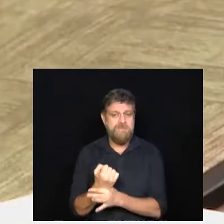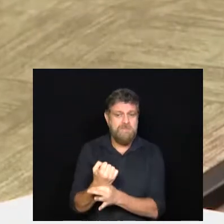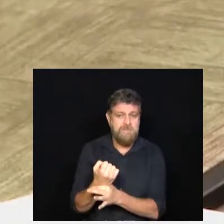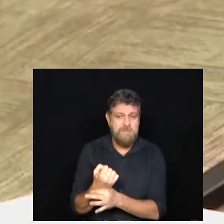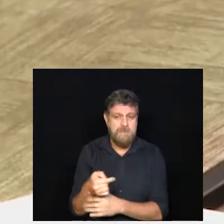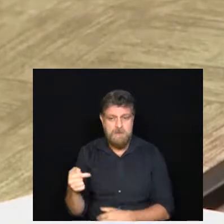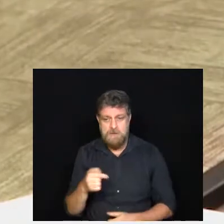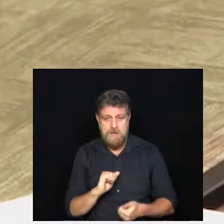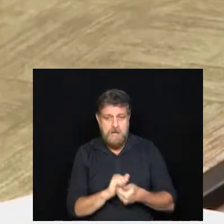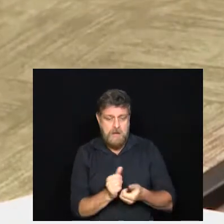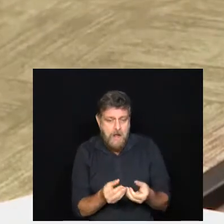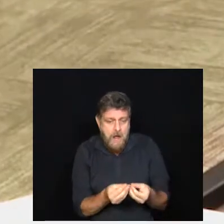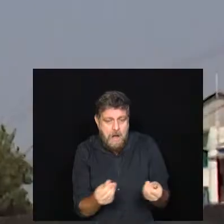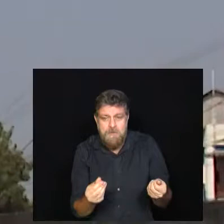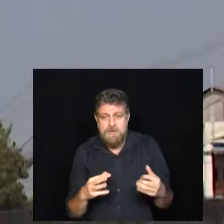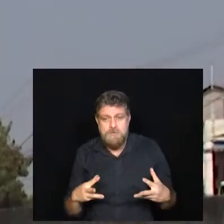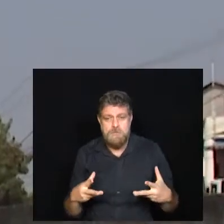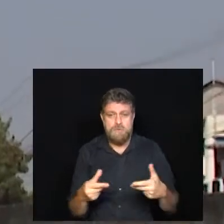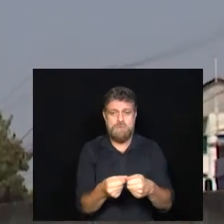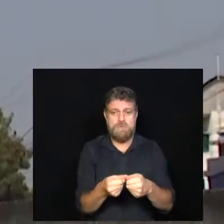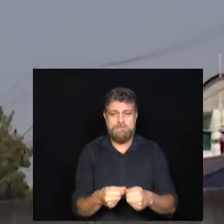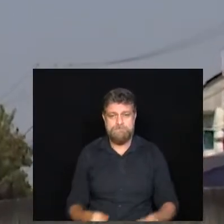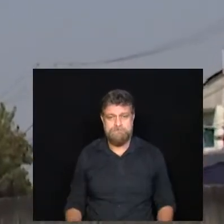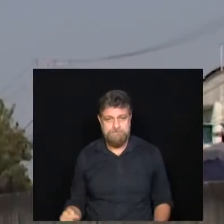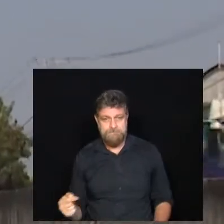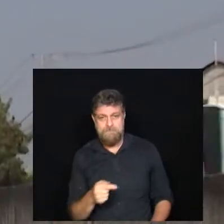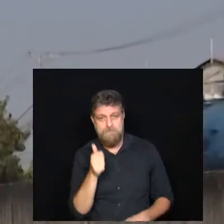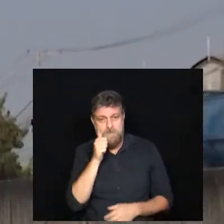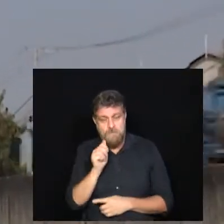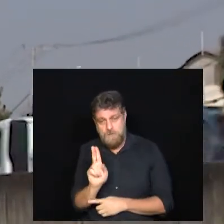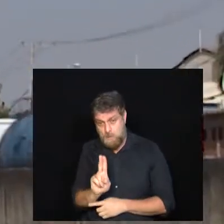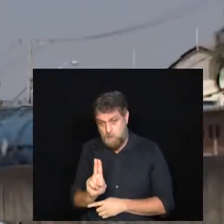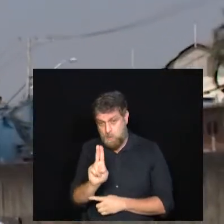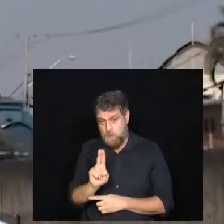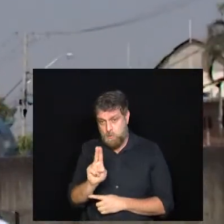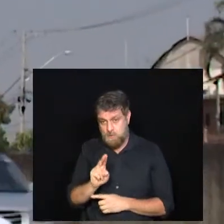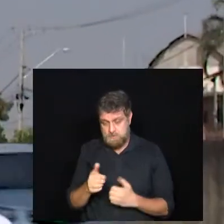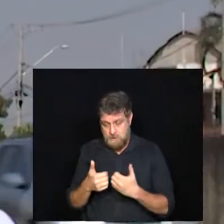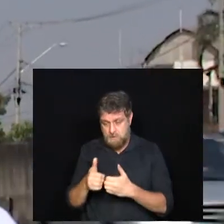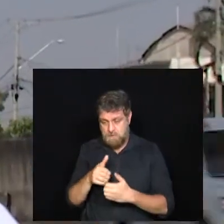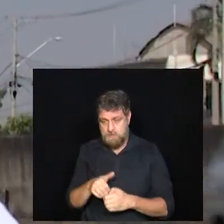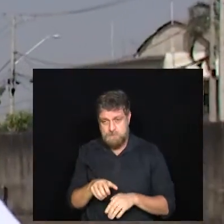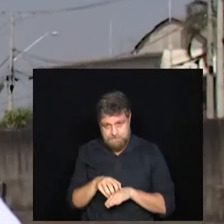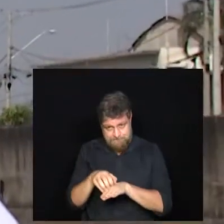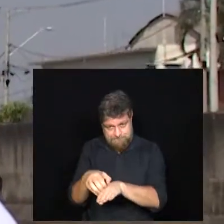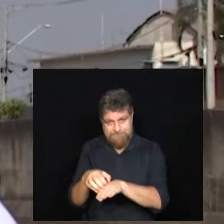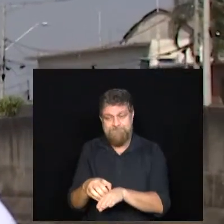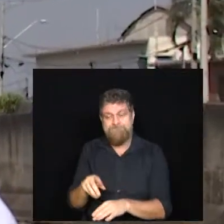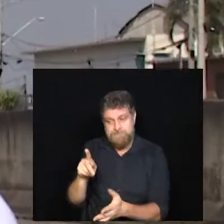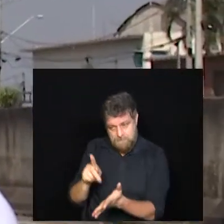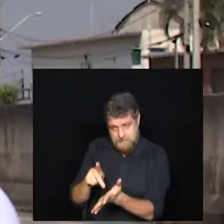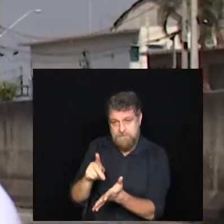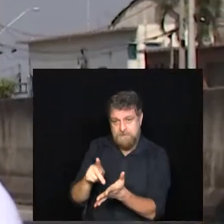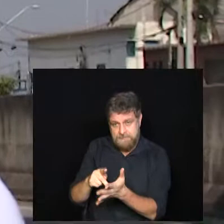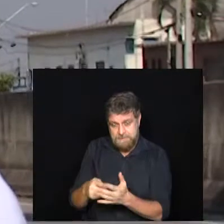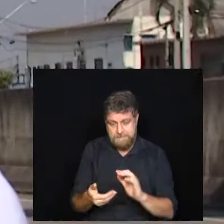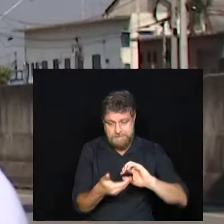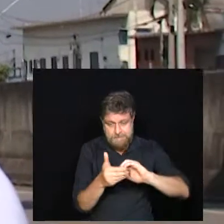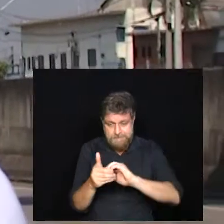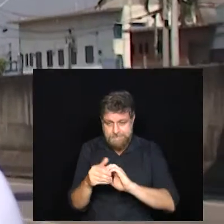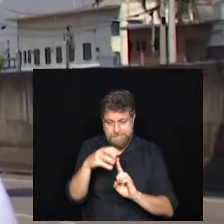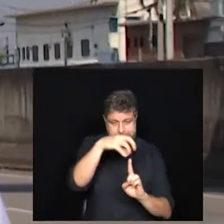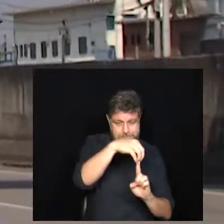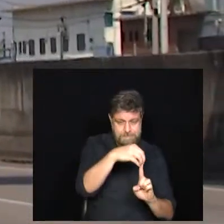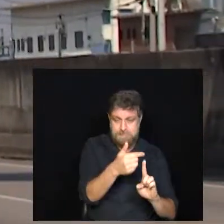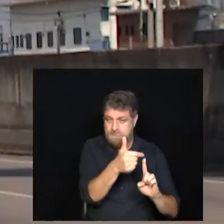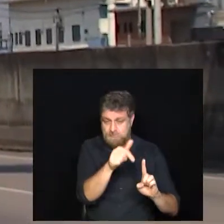e a qualidade a todos os frequentadores. Essa usuária do transporte coletivo confirma os problemas que a falta de abrigo traz